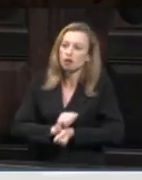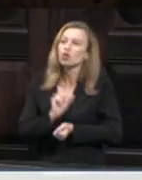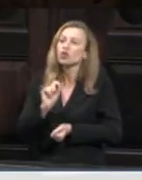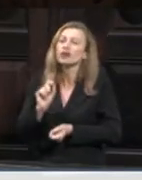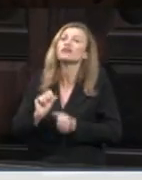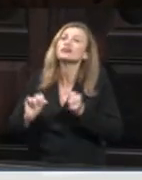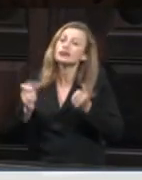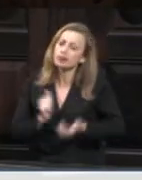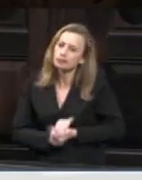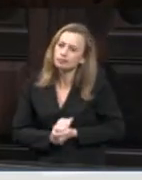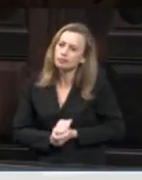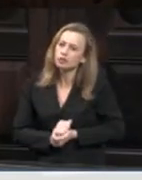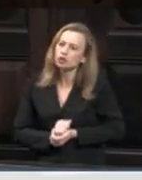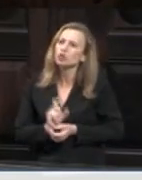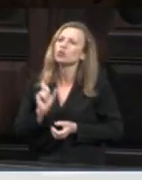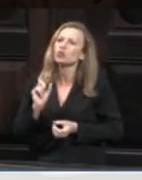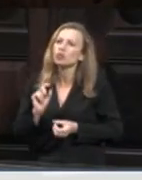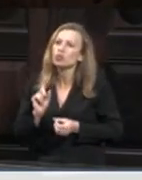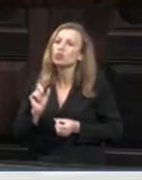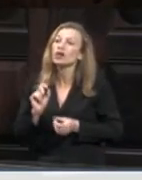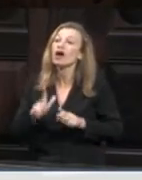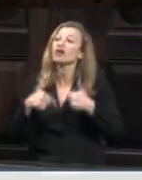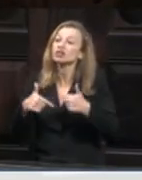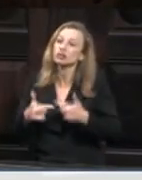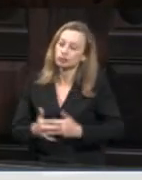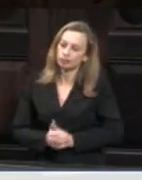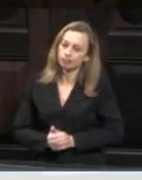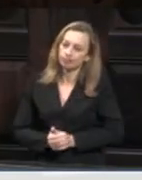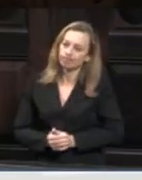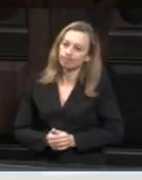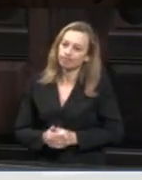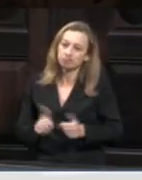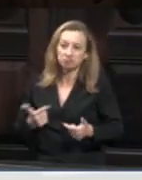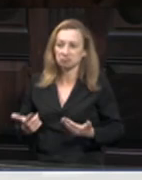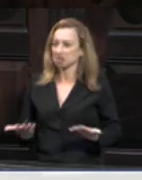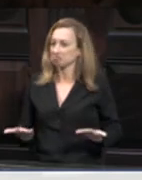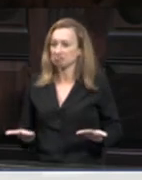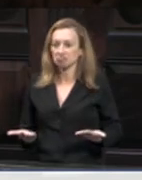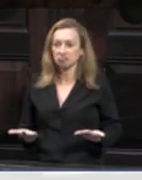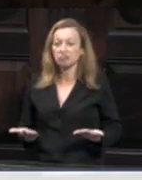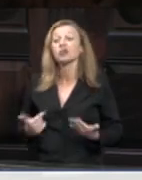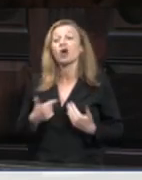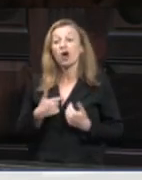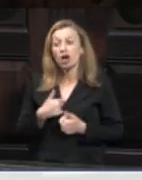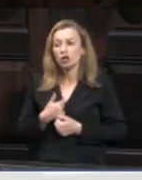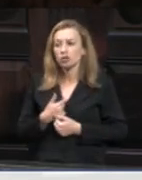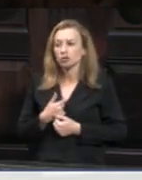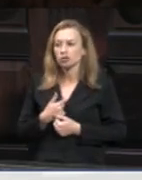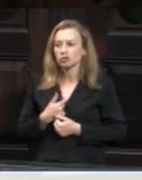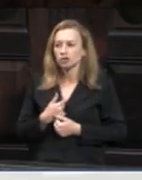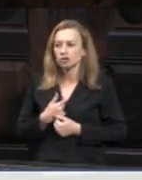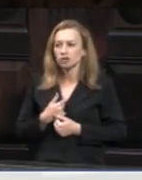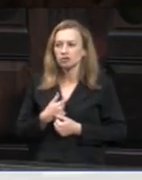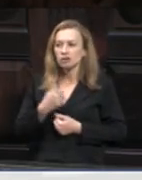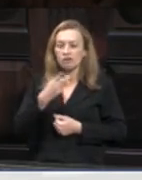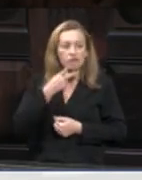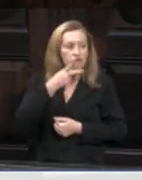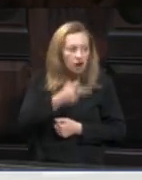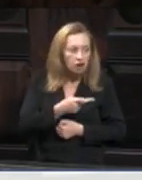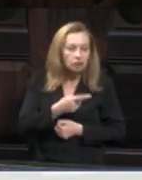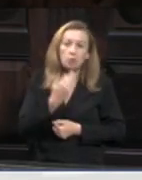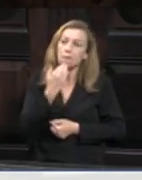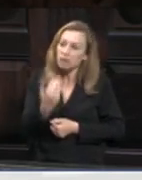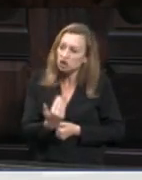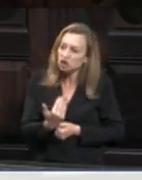fazer? Qual legado nós deixamos? Nenhum. Então fica aqui essa denúncia, meu